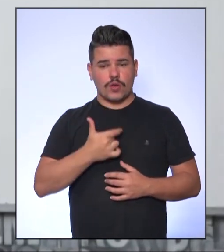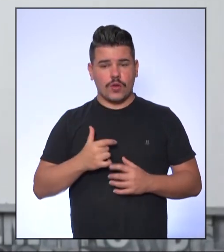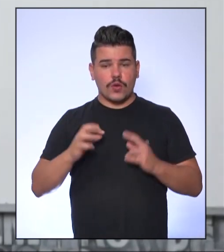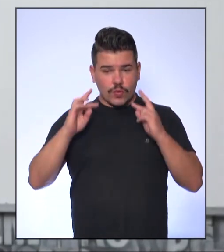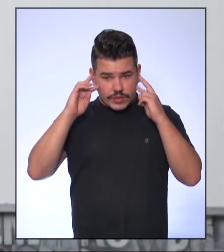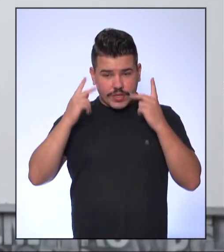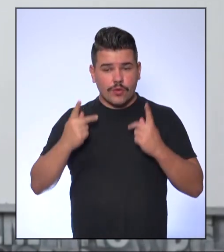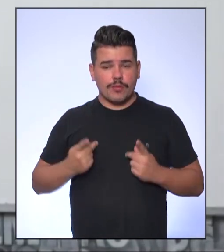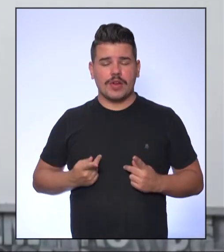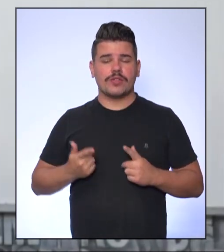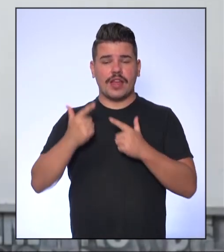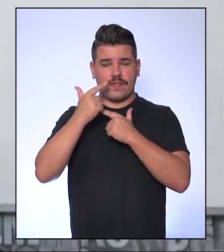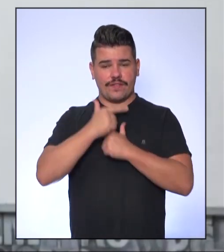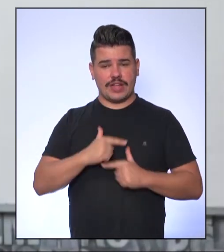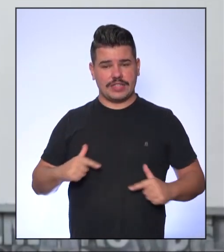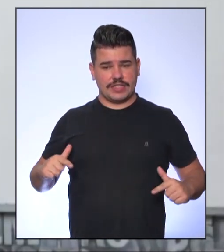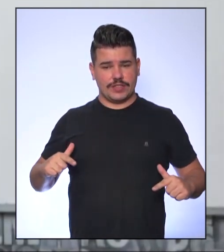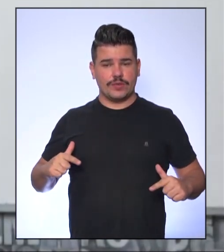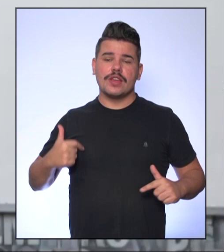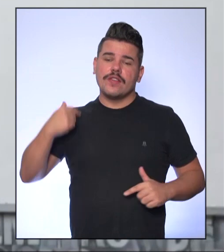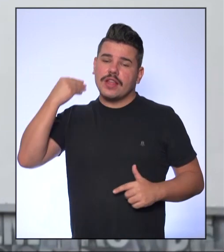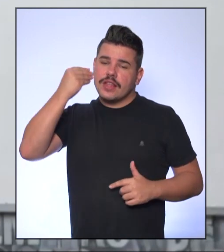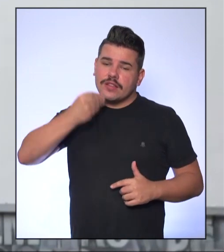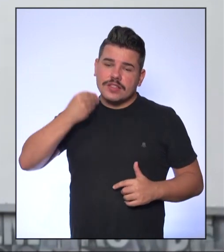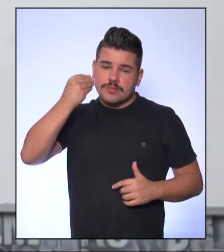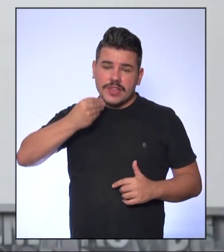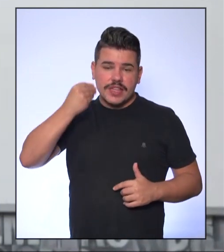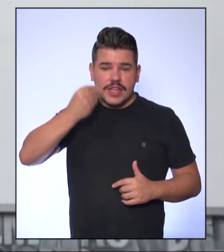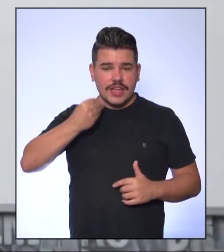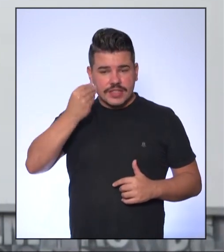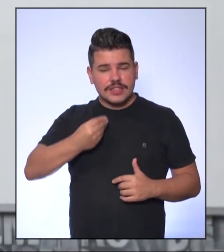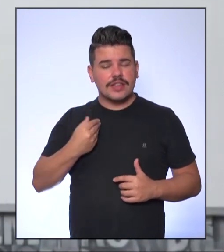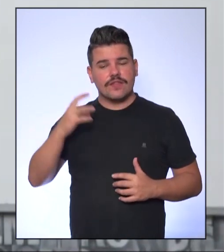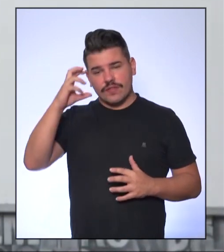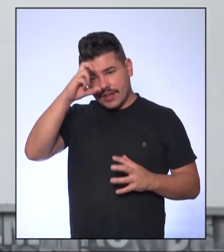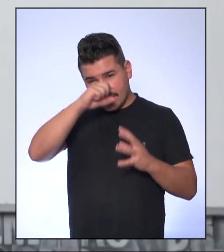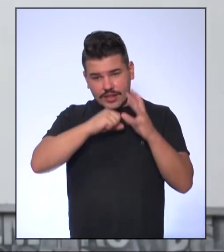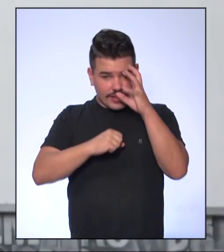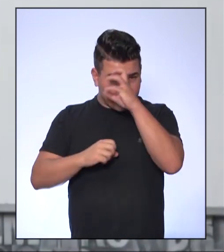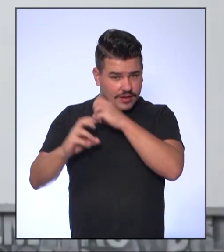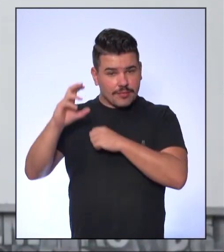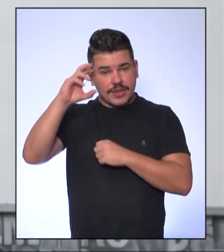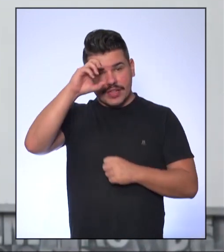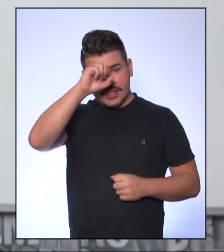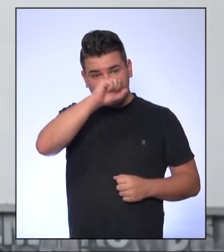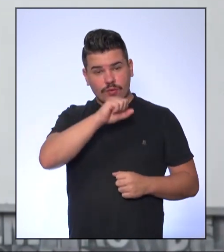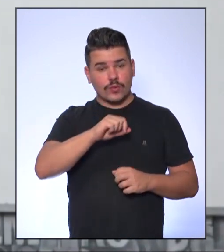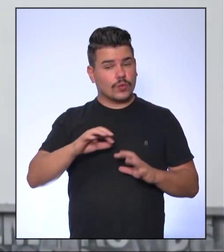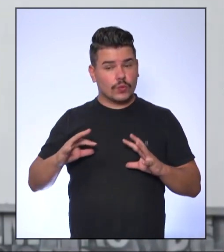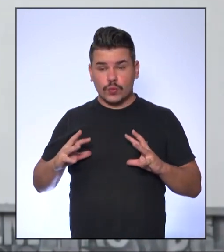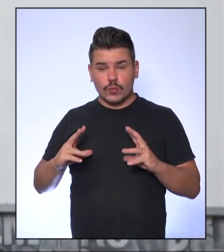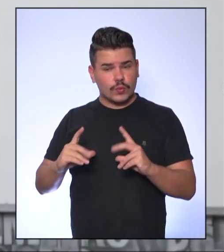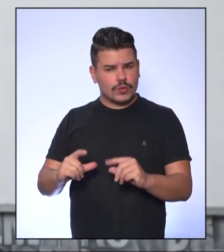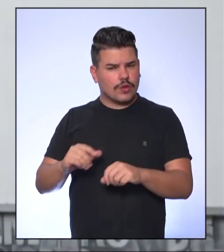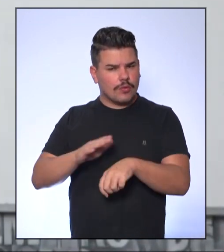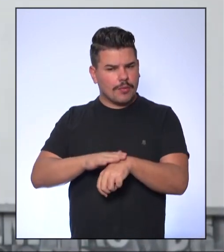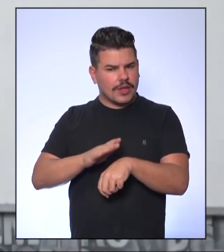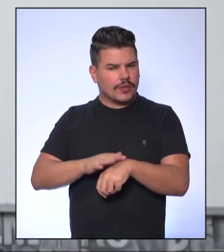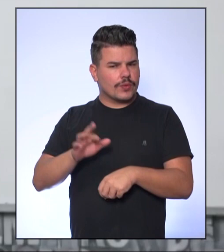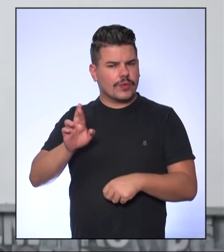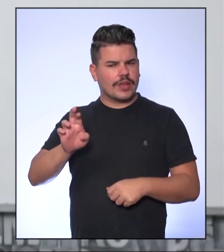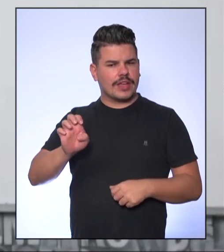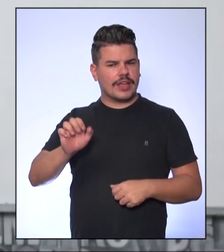ser escrito ao longo da sua experiência. Olha que legal. Está dentro do renascimento cultural. E aí, nós temos